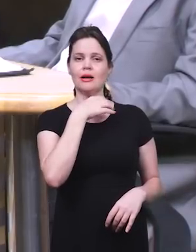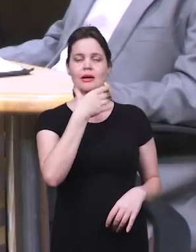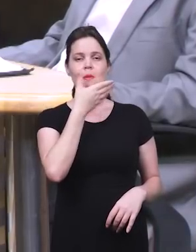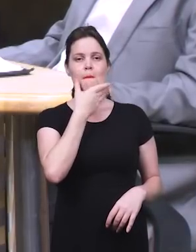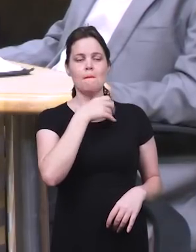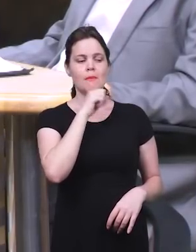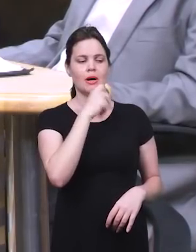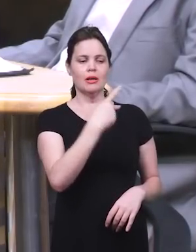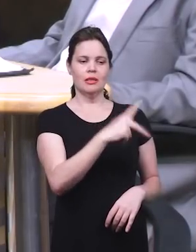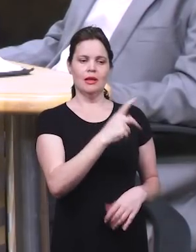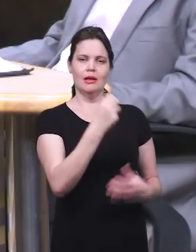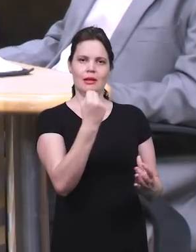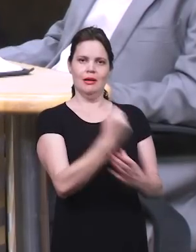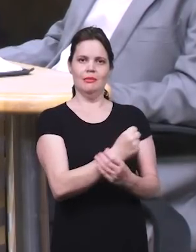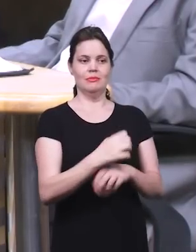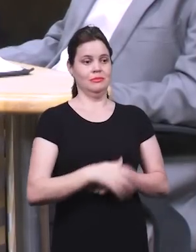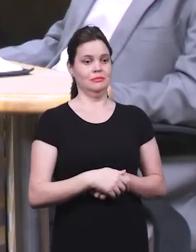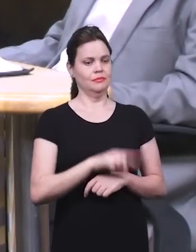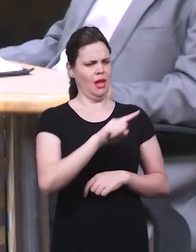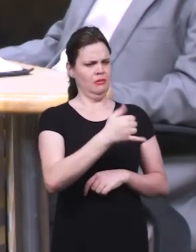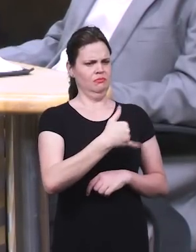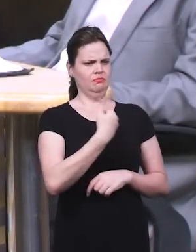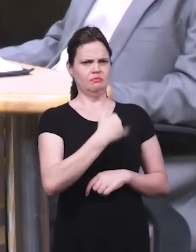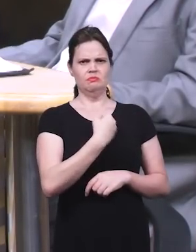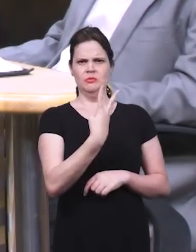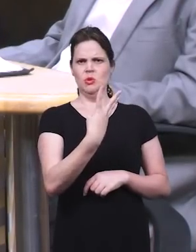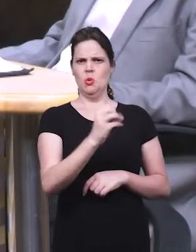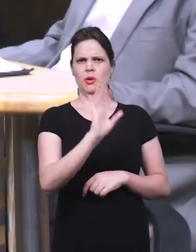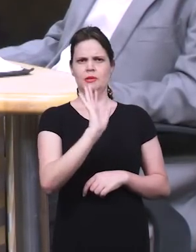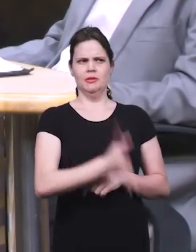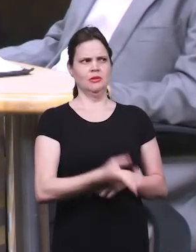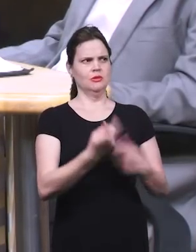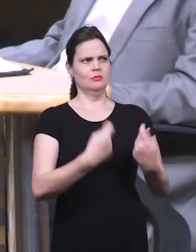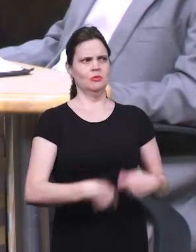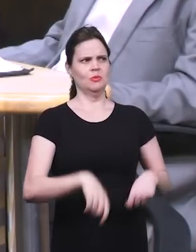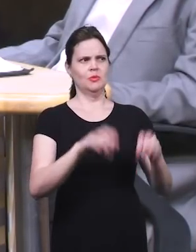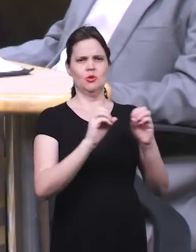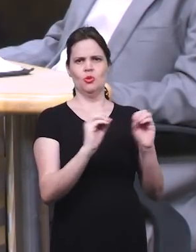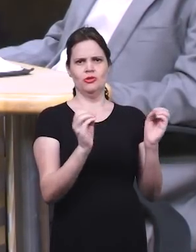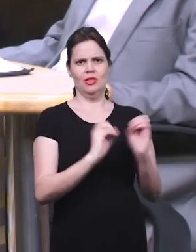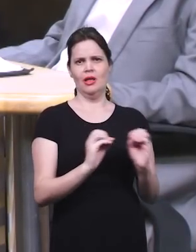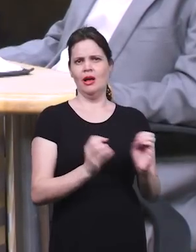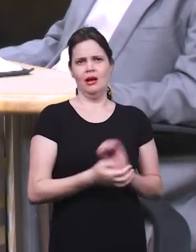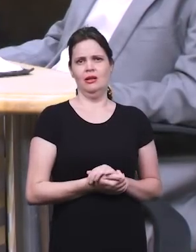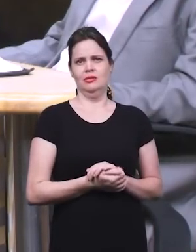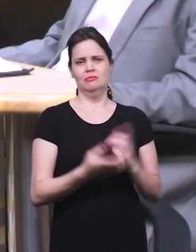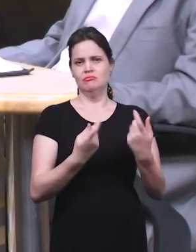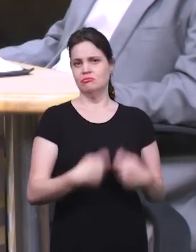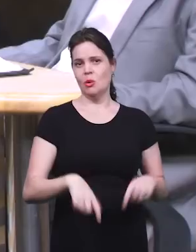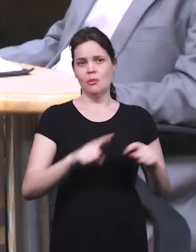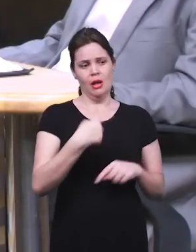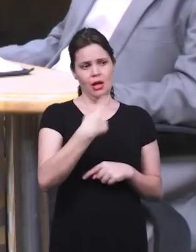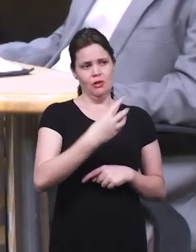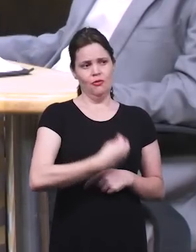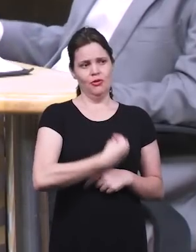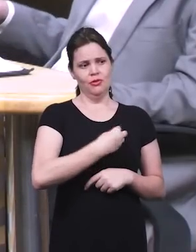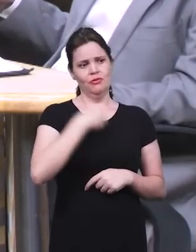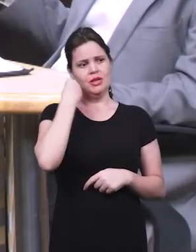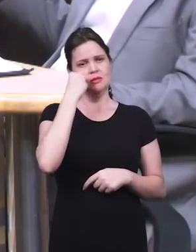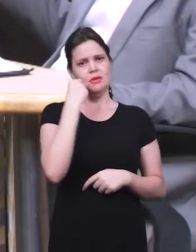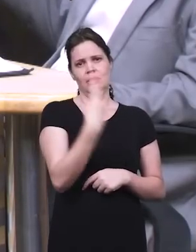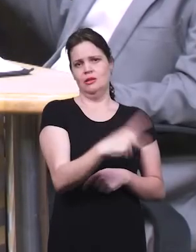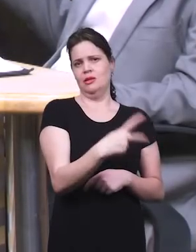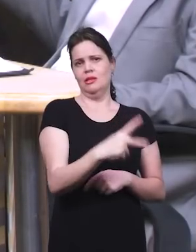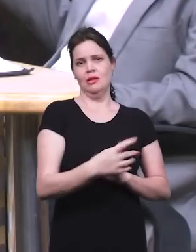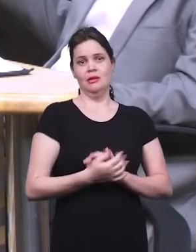feito, em torno de 40 anos de idade. Ele não precisou mais da mãe, do pai irem levá-lo para orar. Ele foi